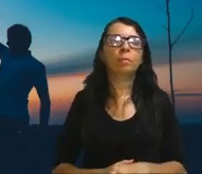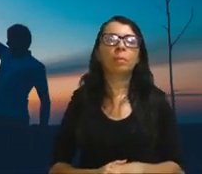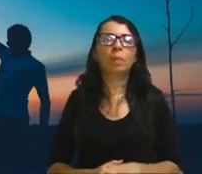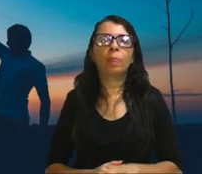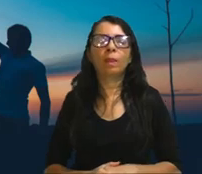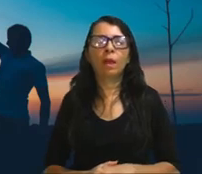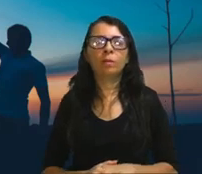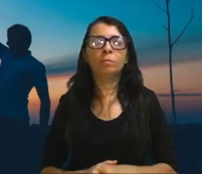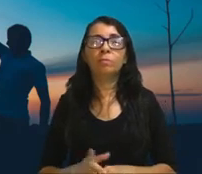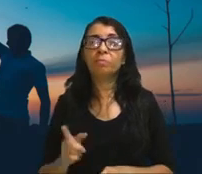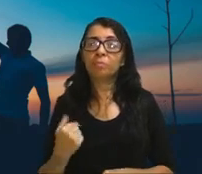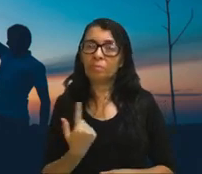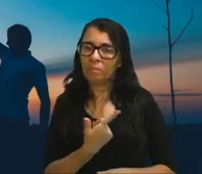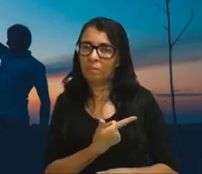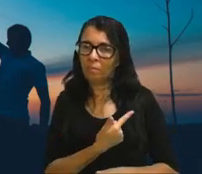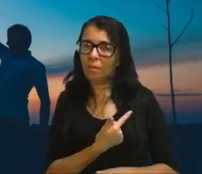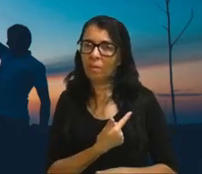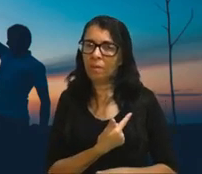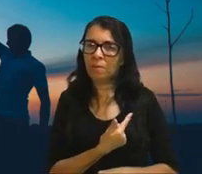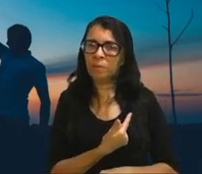Faça de Deus o seu refúgio.